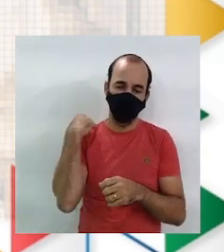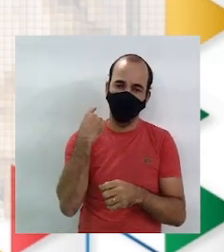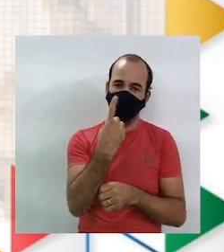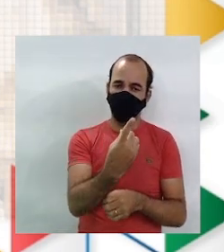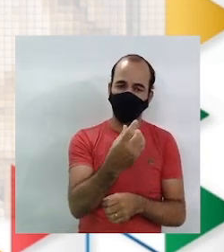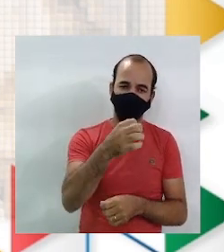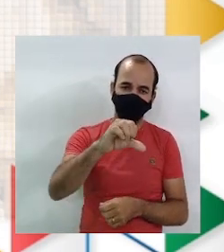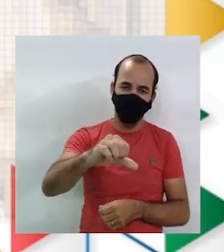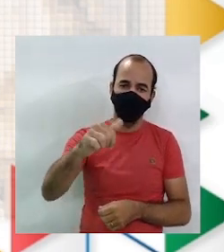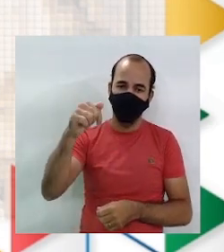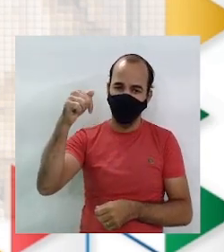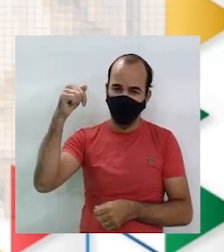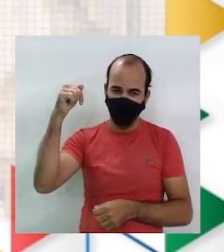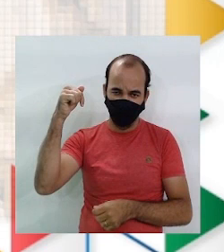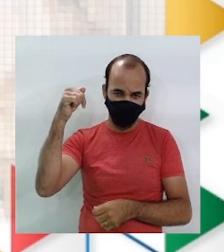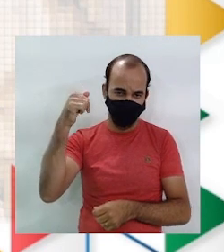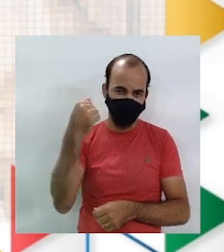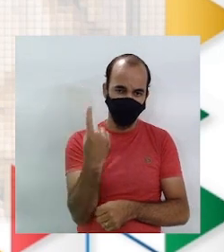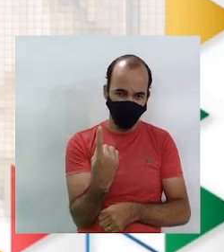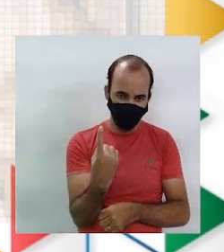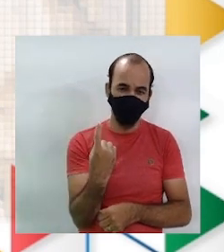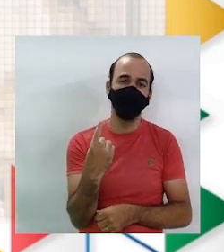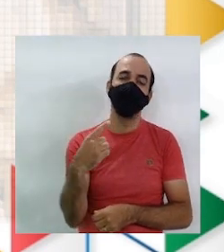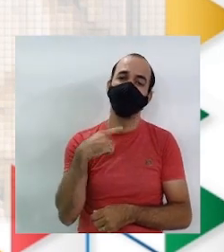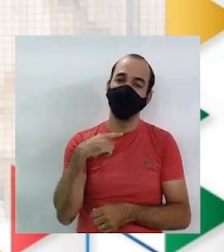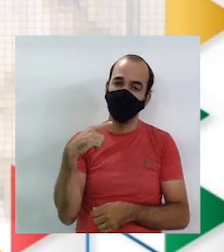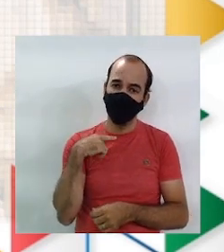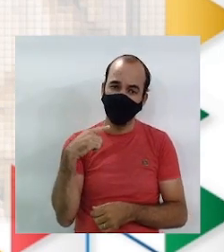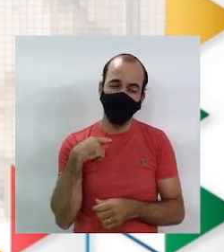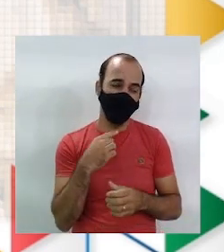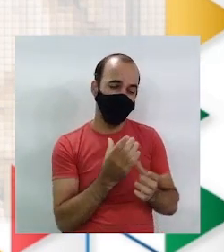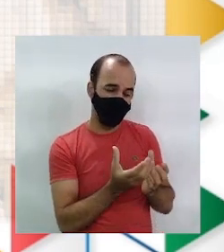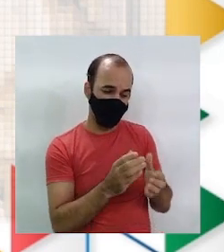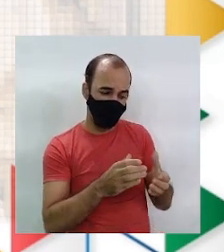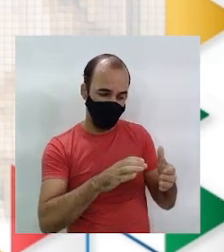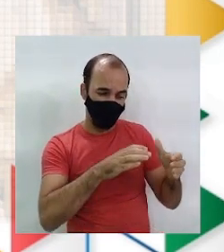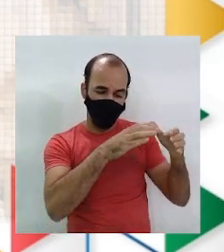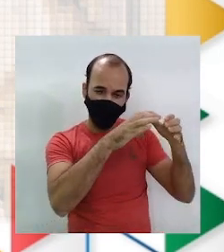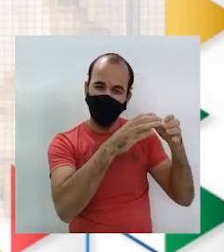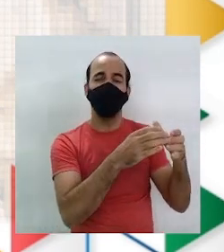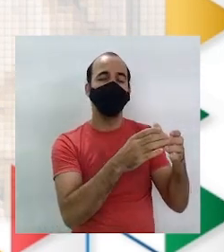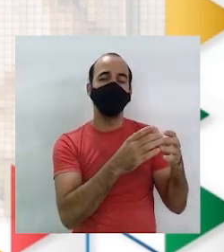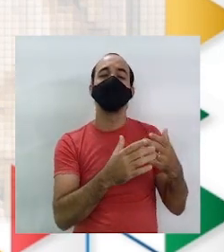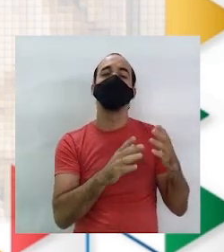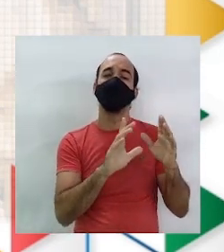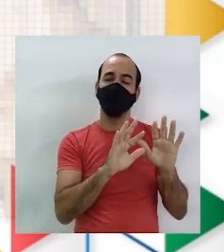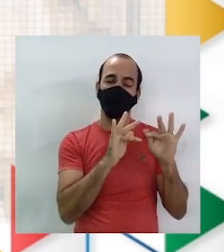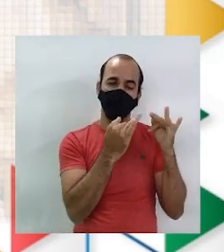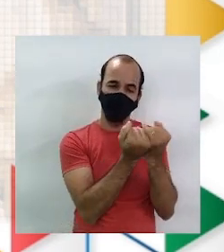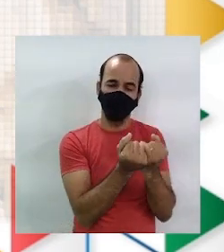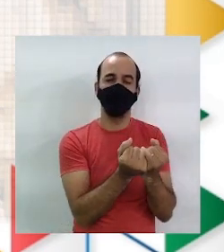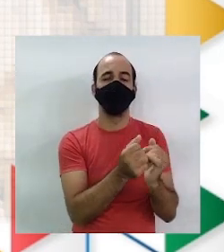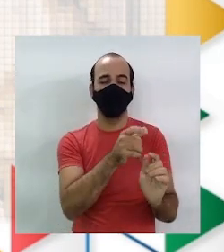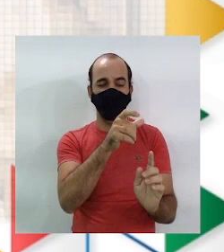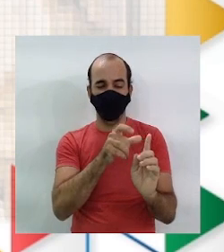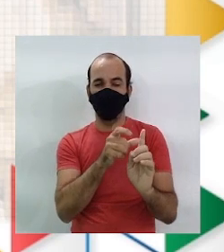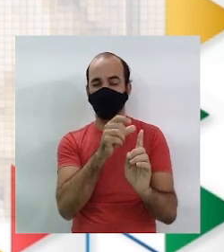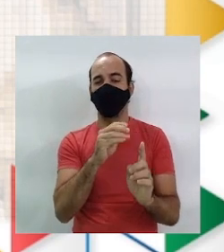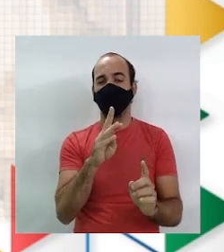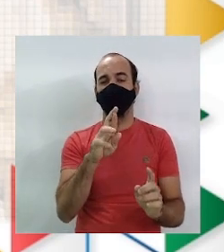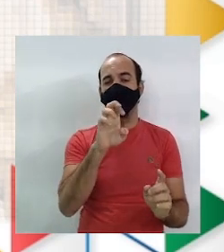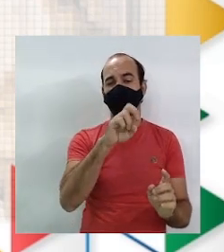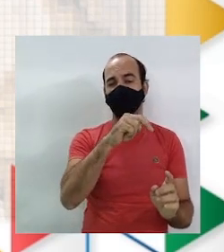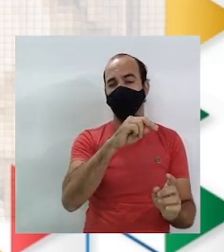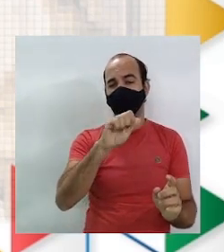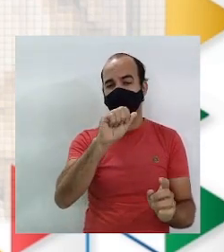1971, inicia a restauração de uma velha olaria de propriedade paterna, próxima a Recife,